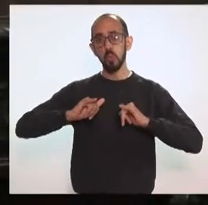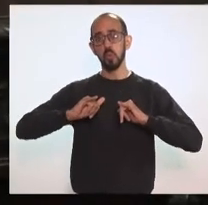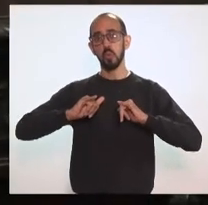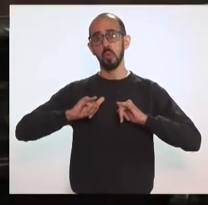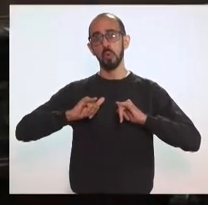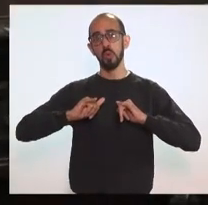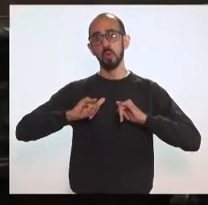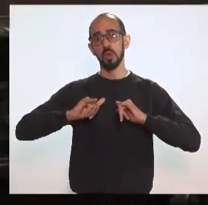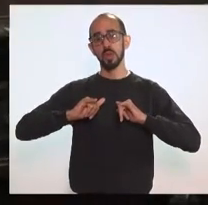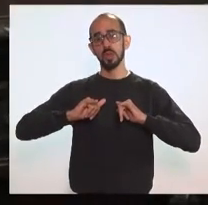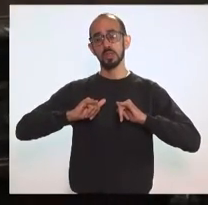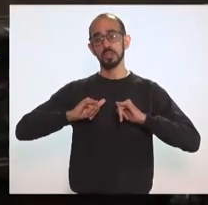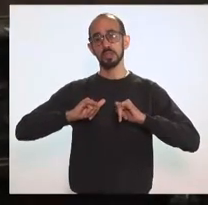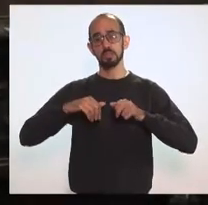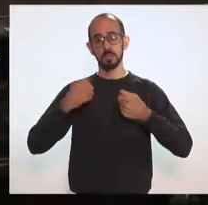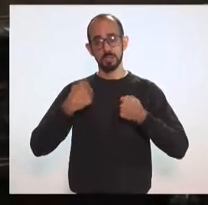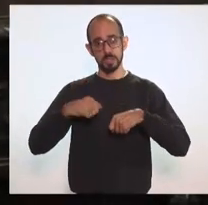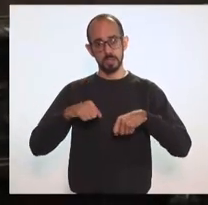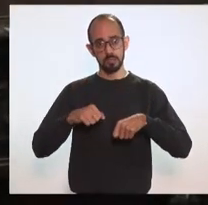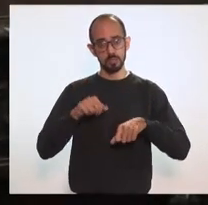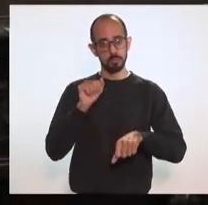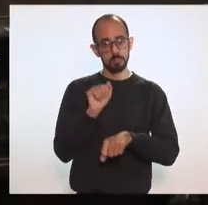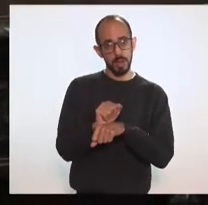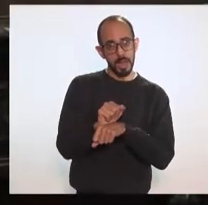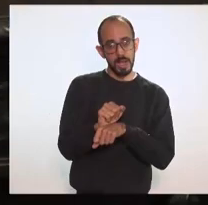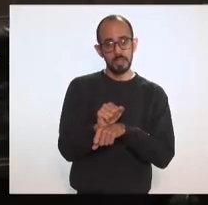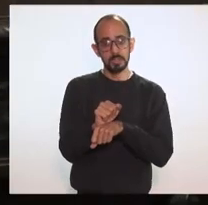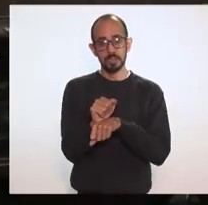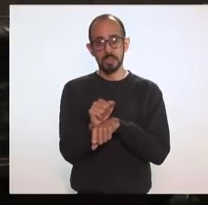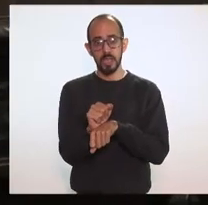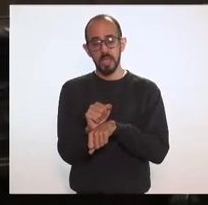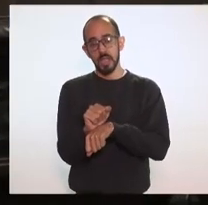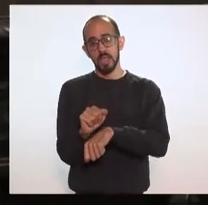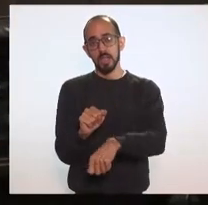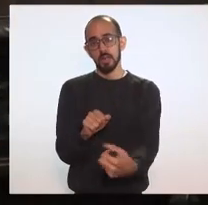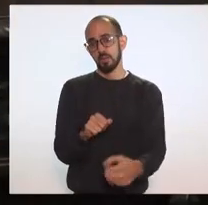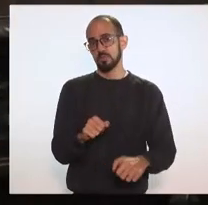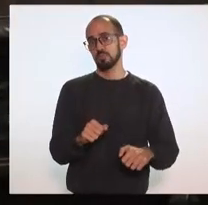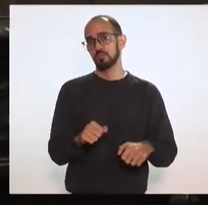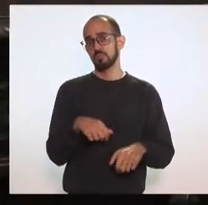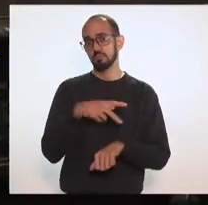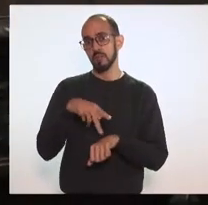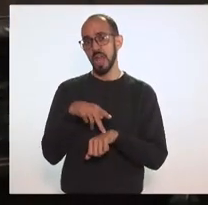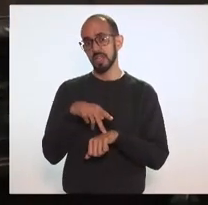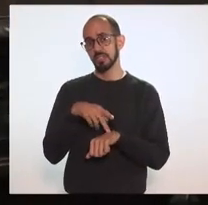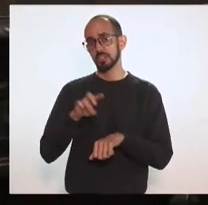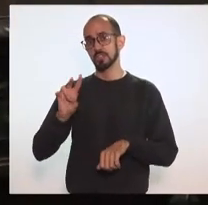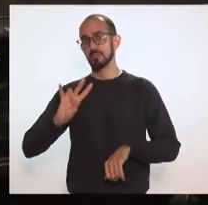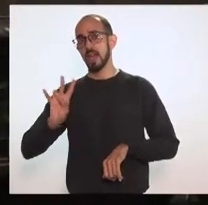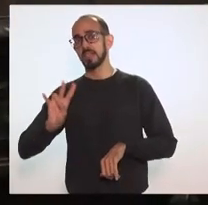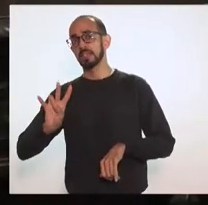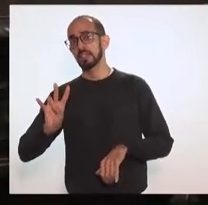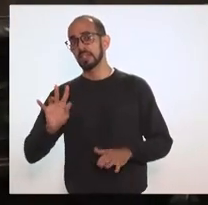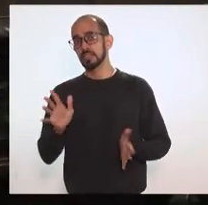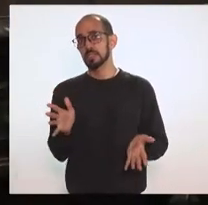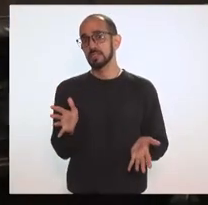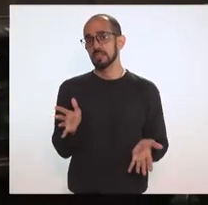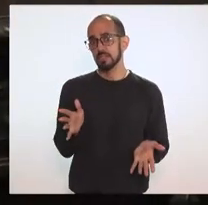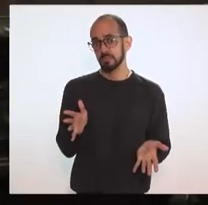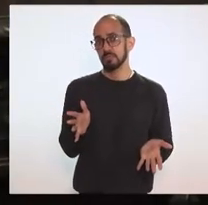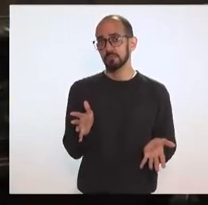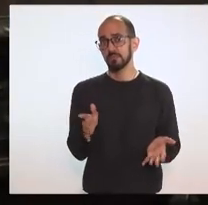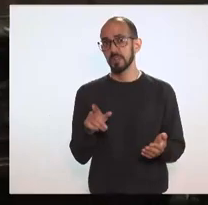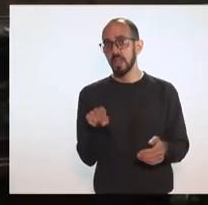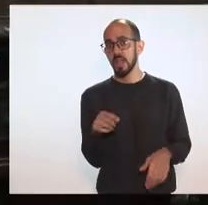que falou que nós tenhamos deixar de ter o país de né que todo mundo vai mesmo morrer um dia para é